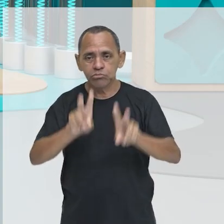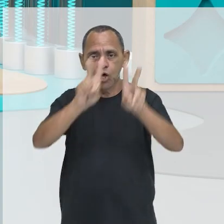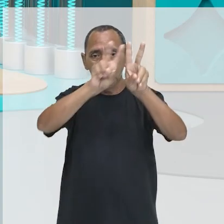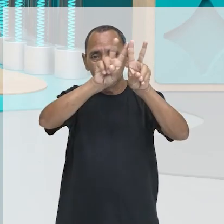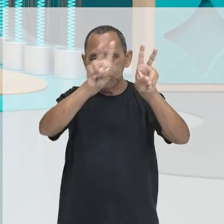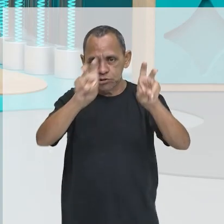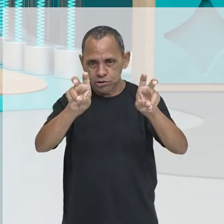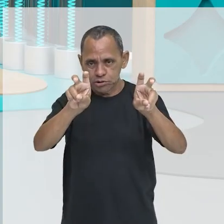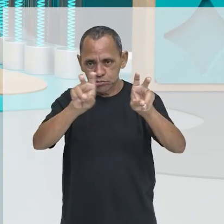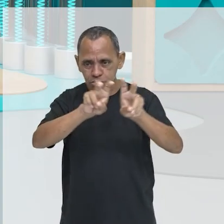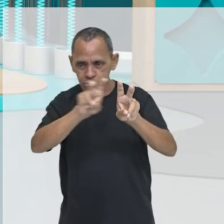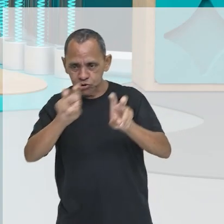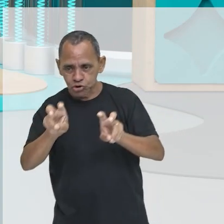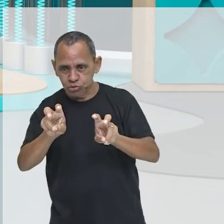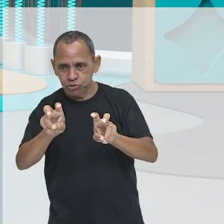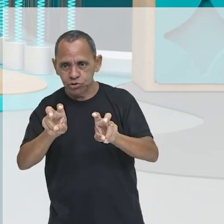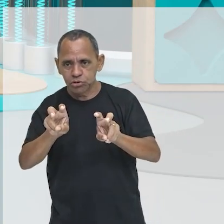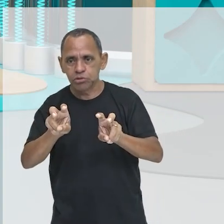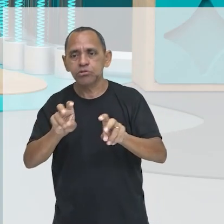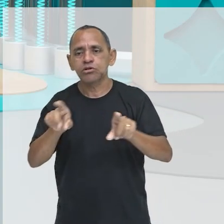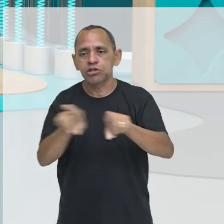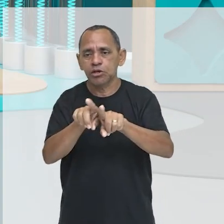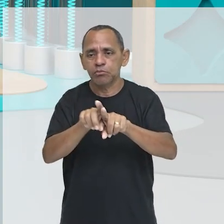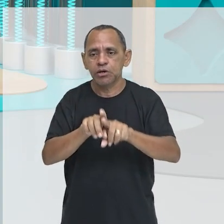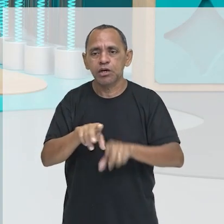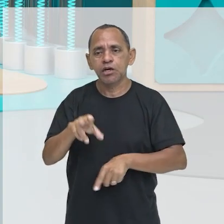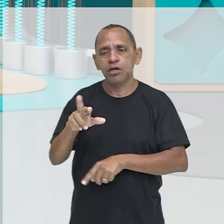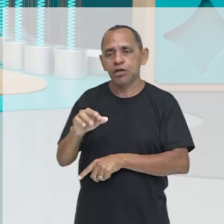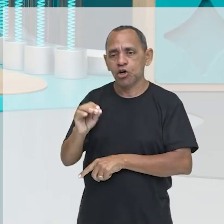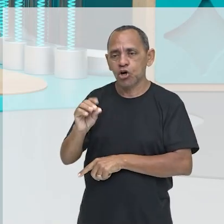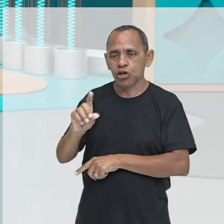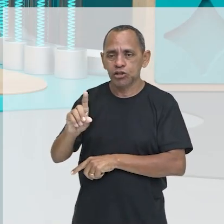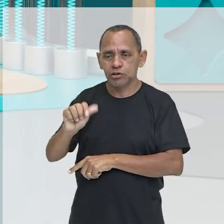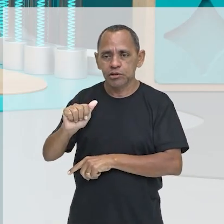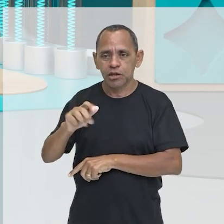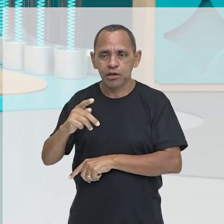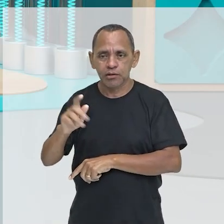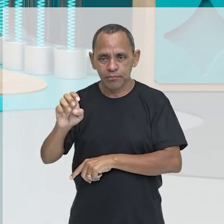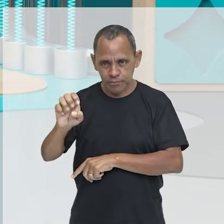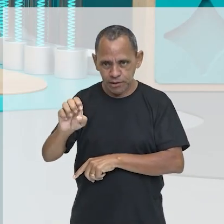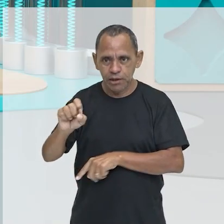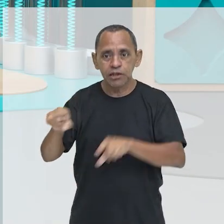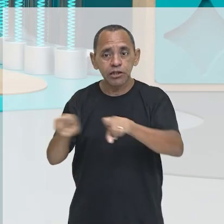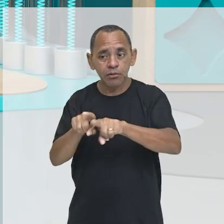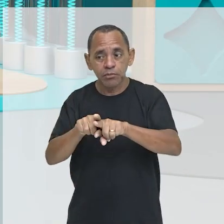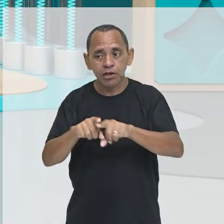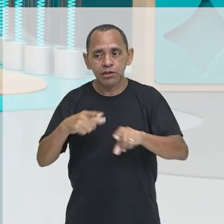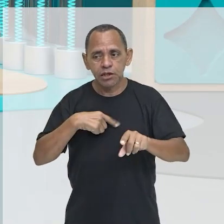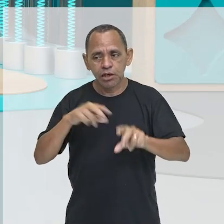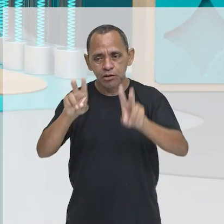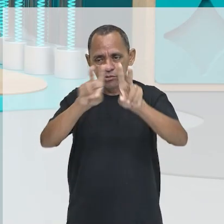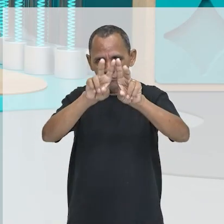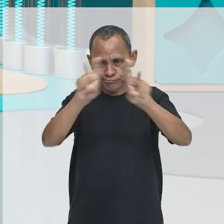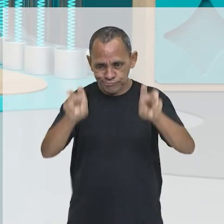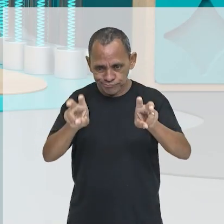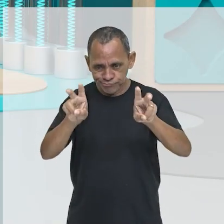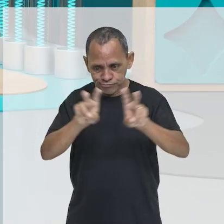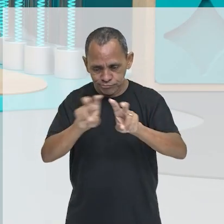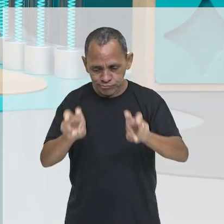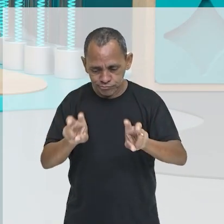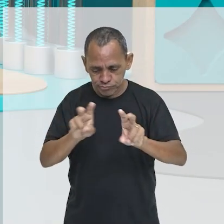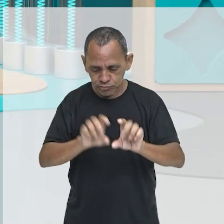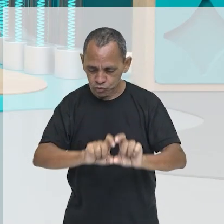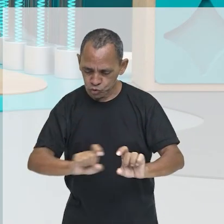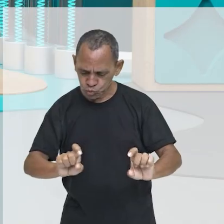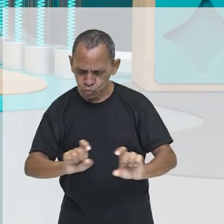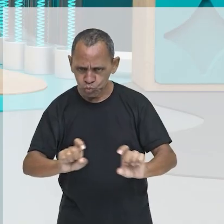vem isolado do texto e tudo mais, e como a gente já sabe, o título ele tem a responsabilidade de resumir tudo aquilo que